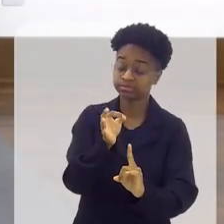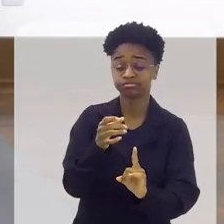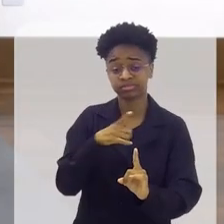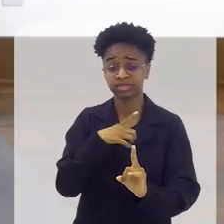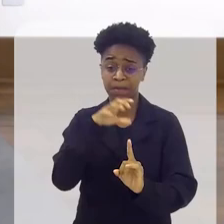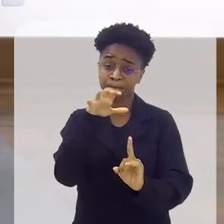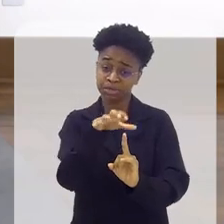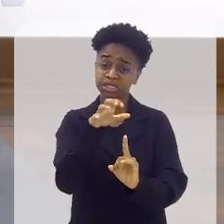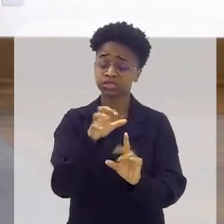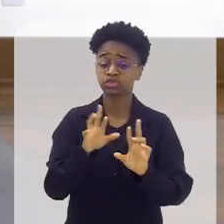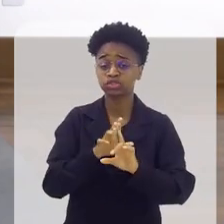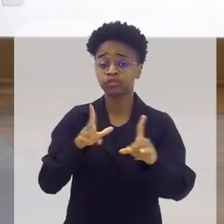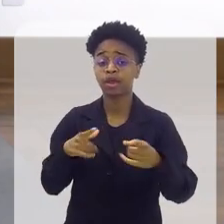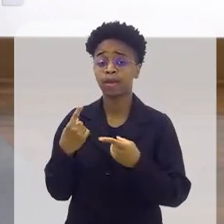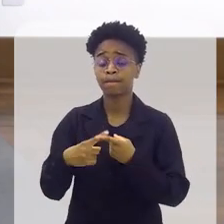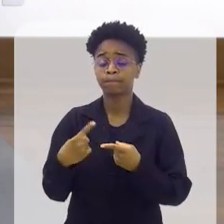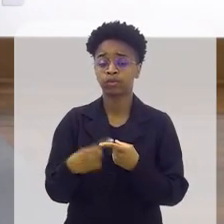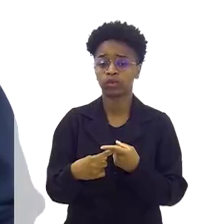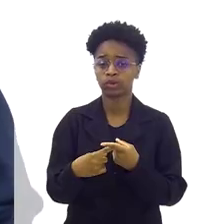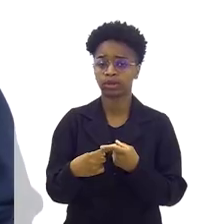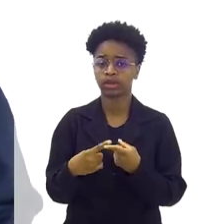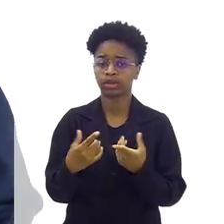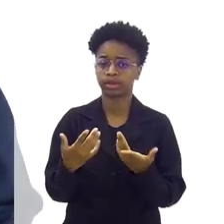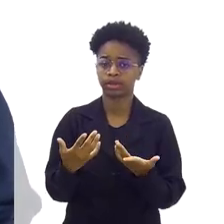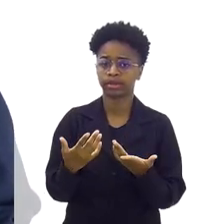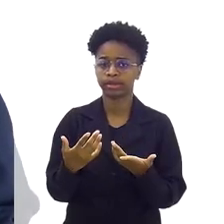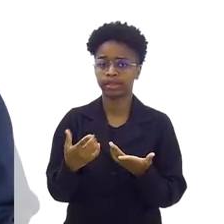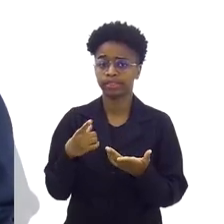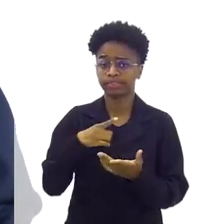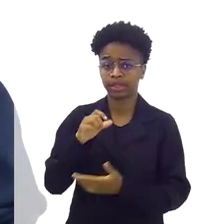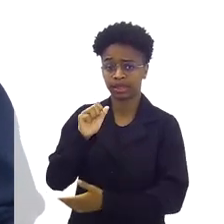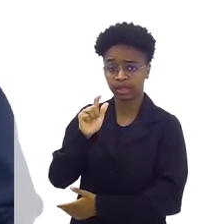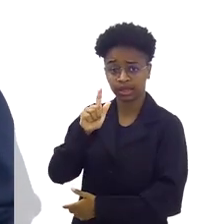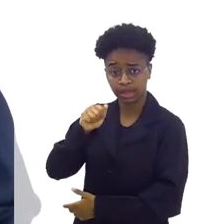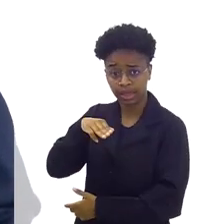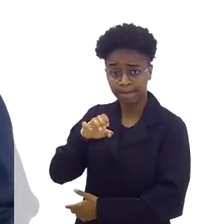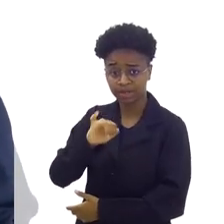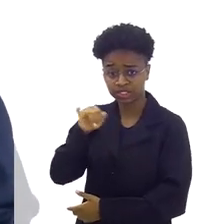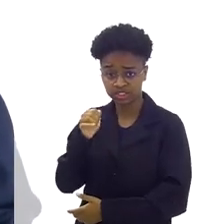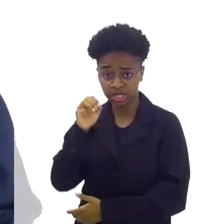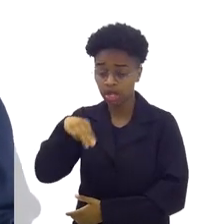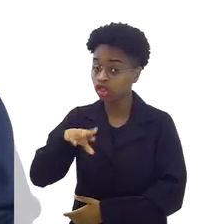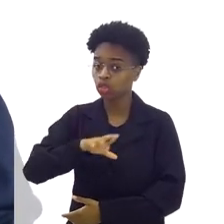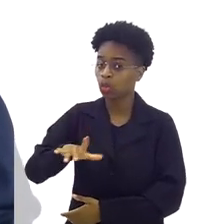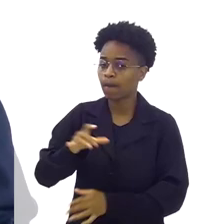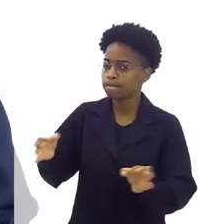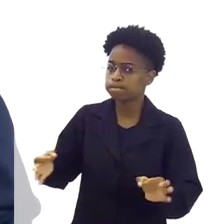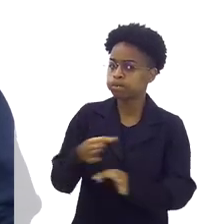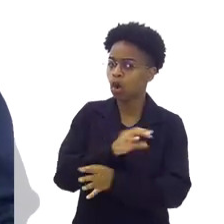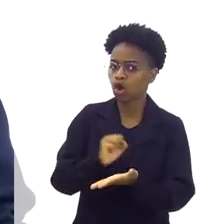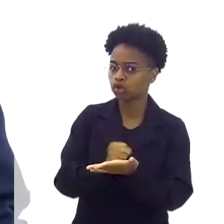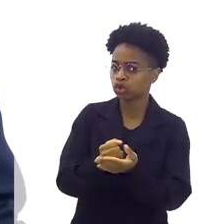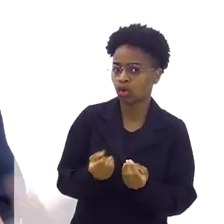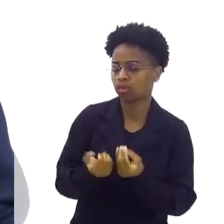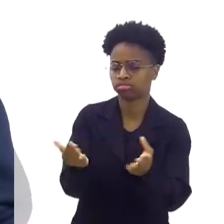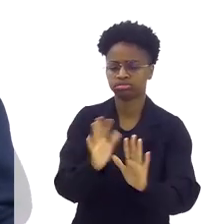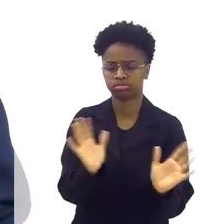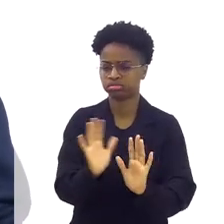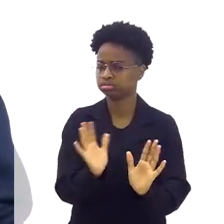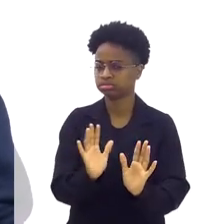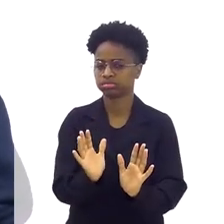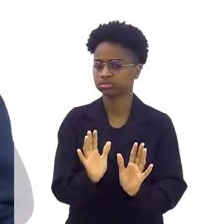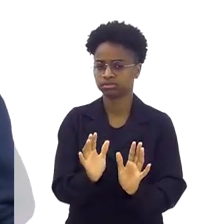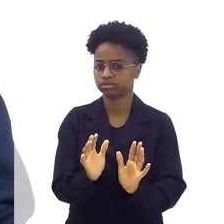pressão, É né? uma pressão, fica uma pressão diferente, porque o que sai numa Game Jam não é um projeto final, não é algo que você